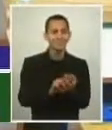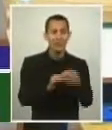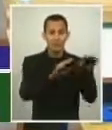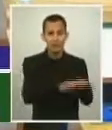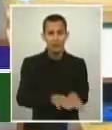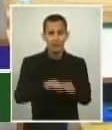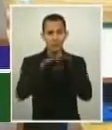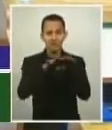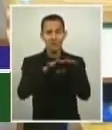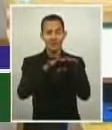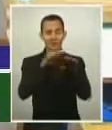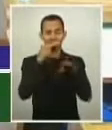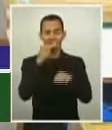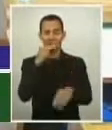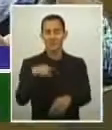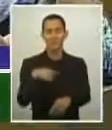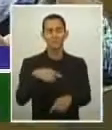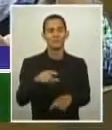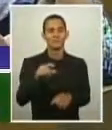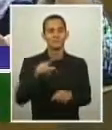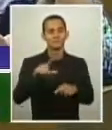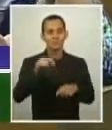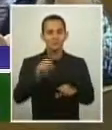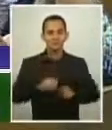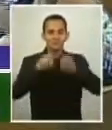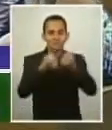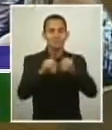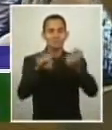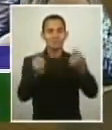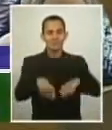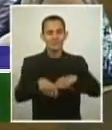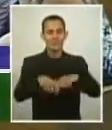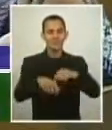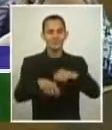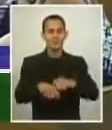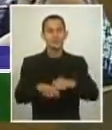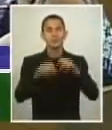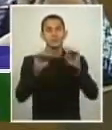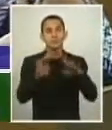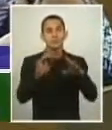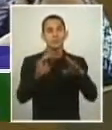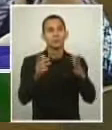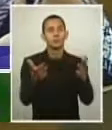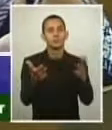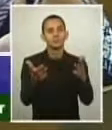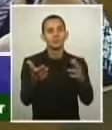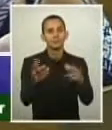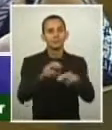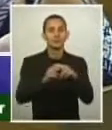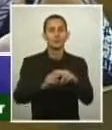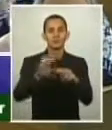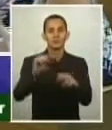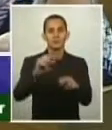uma democracia do tipo que eu defendo e pode se dar apenas em